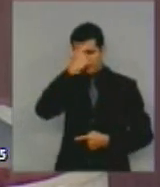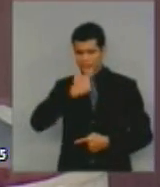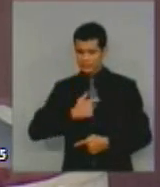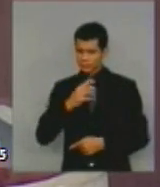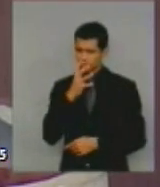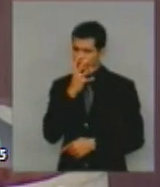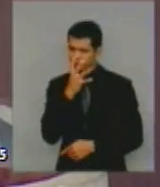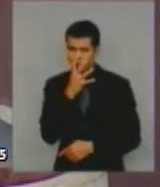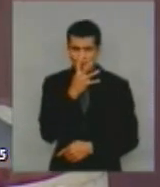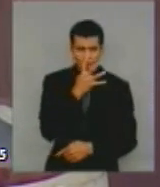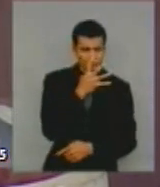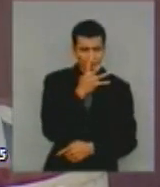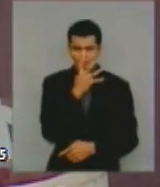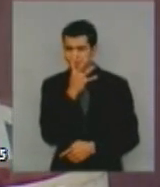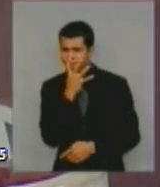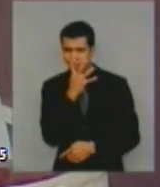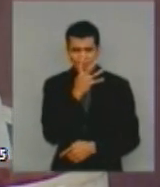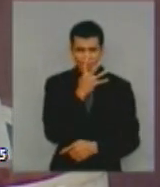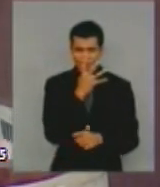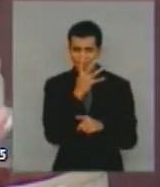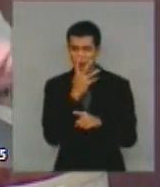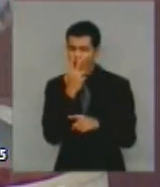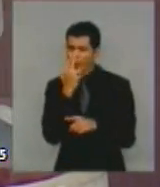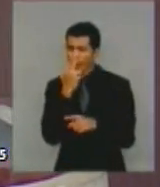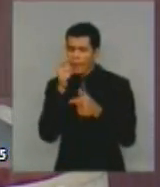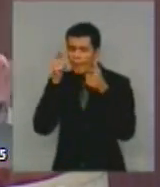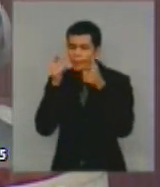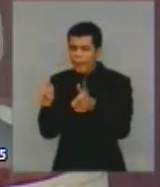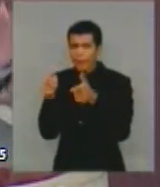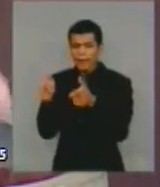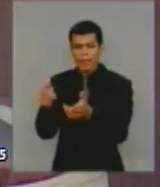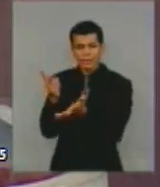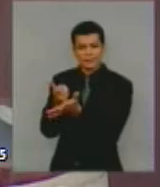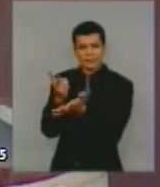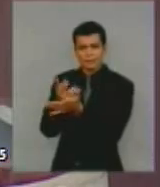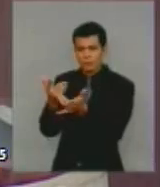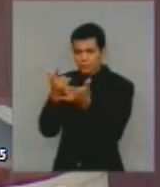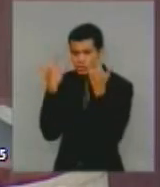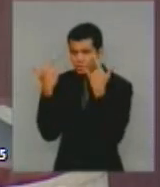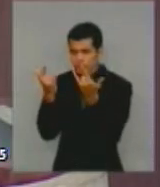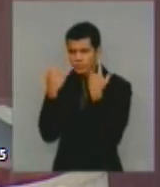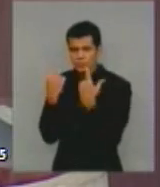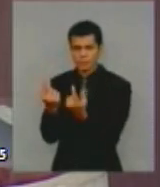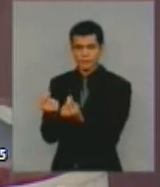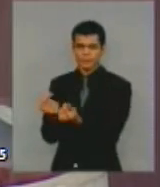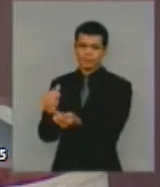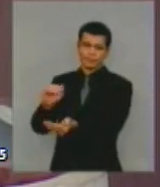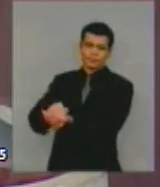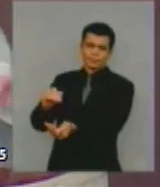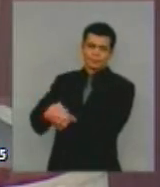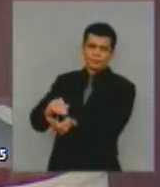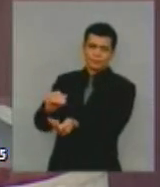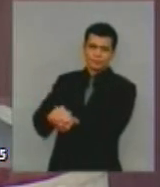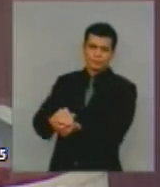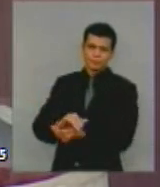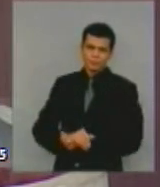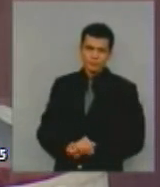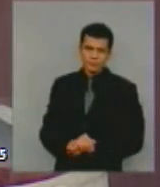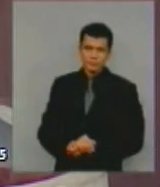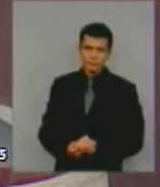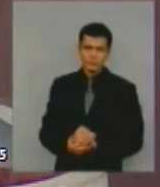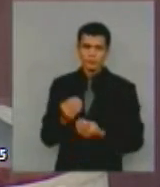no Ceará foram intenções de concentrar a riqueza. Nós não podíamos, como esta Assembleia fez, ter